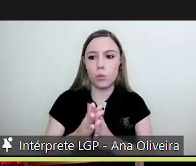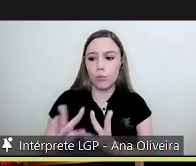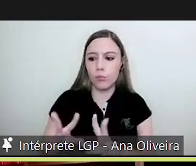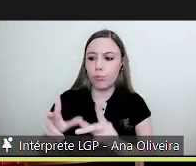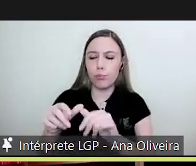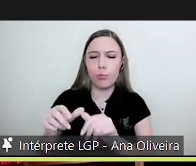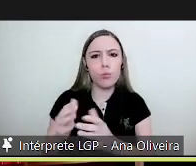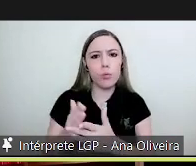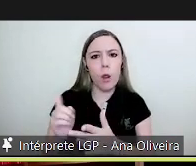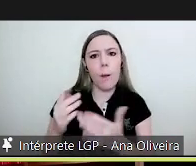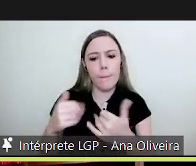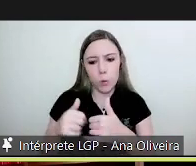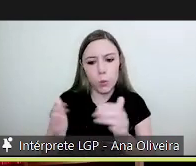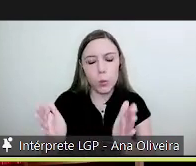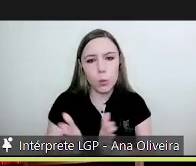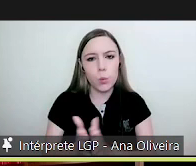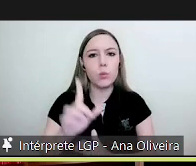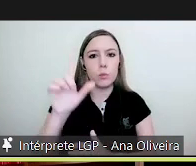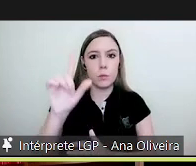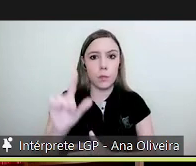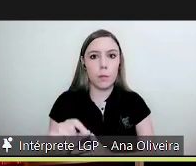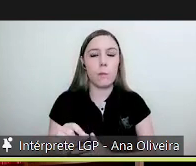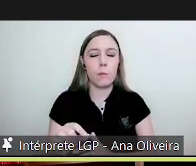no sentido precisamente de